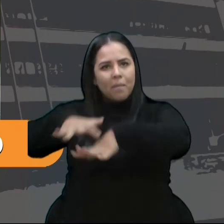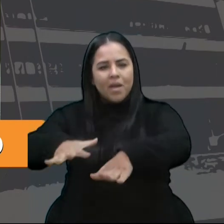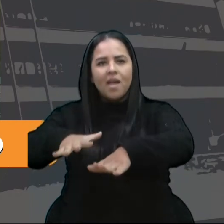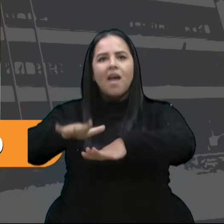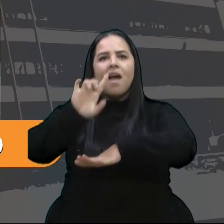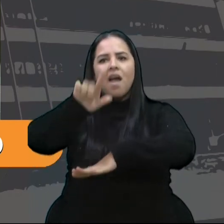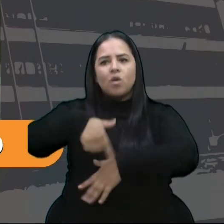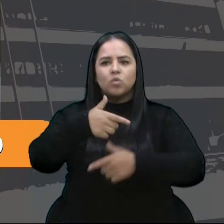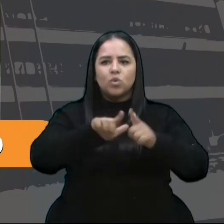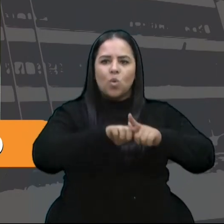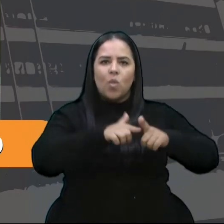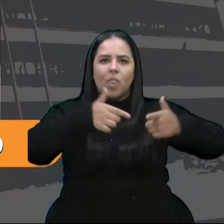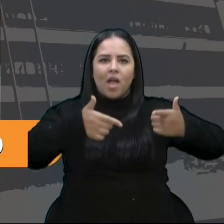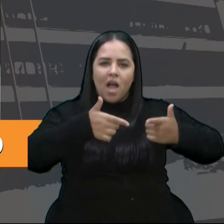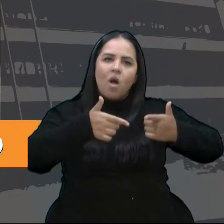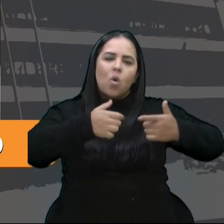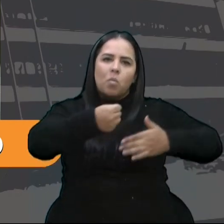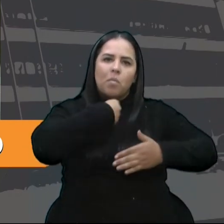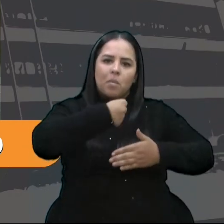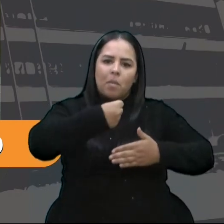local, sofrendo muito.